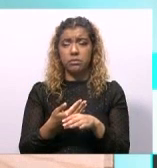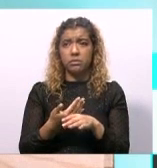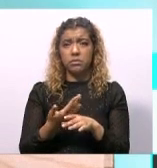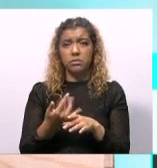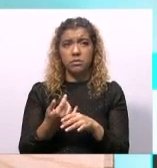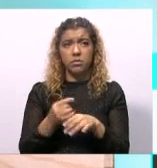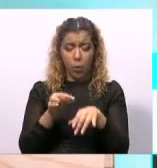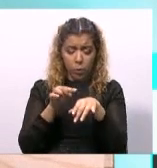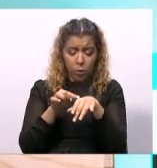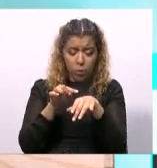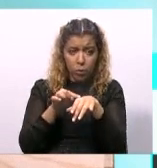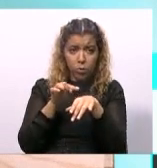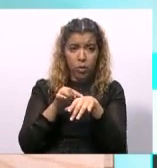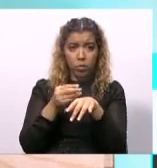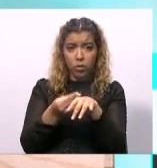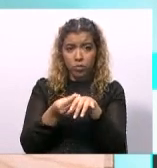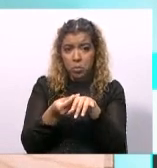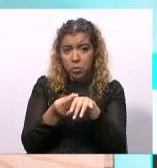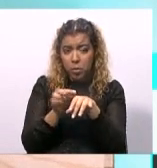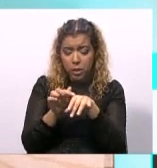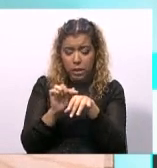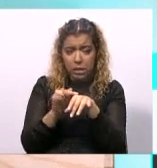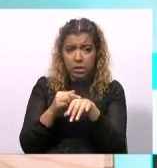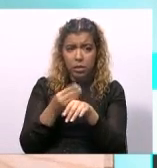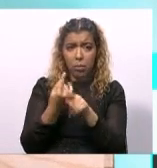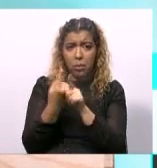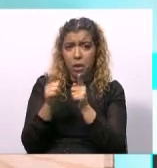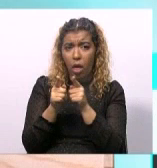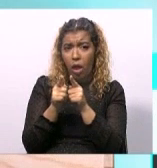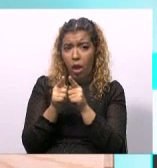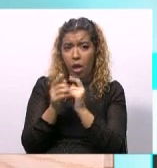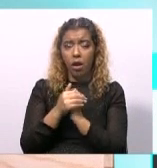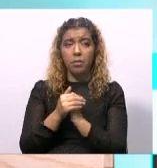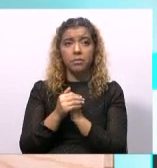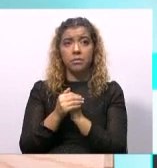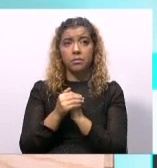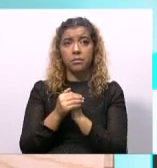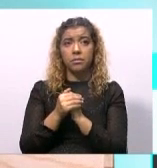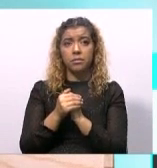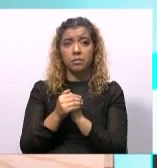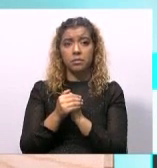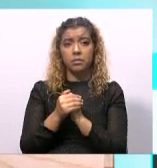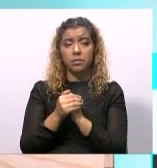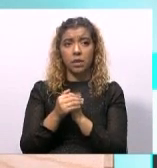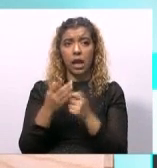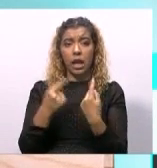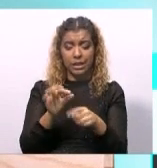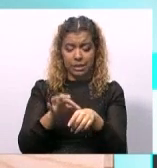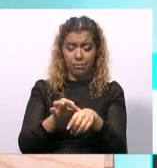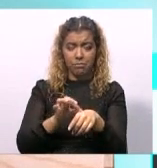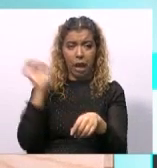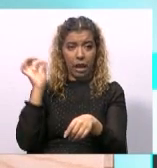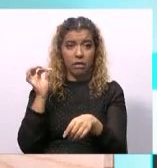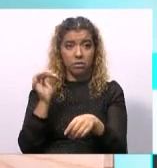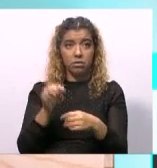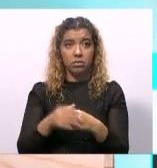umas cabecinhas, umas bolhinhas assim muito pequeninas, às vezes até arranco pele. Claro